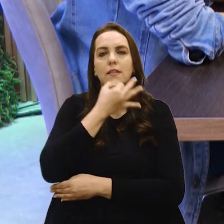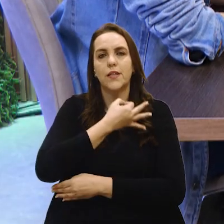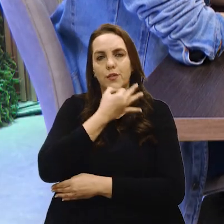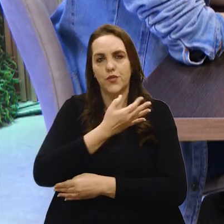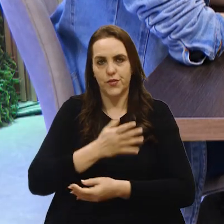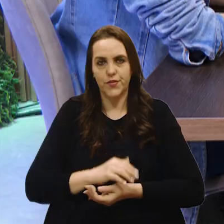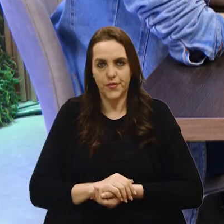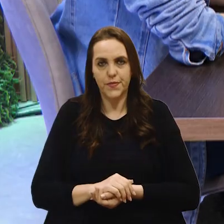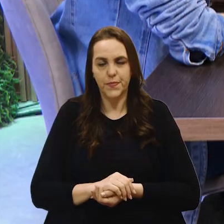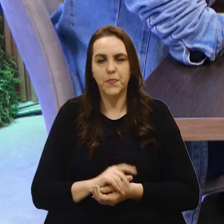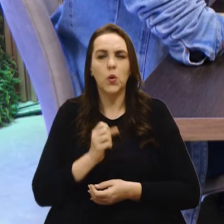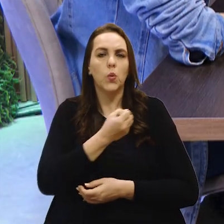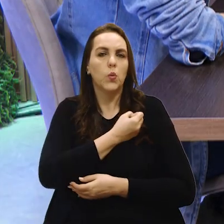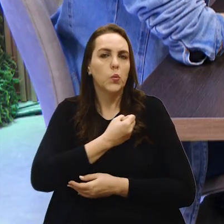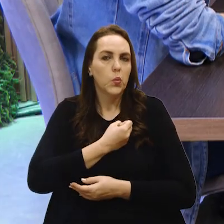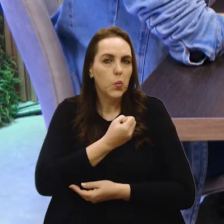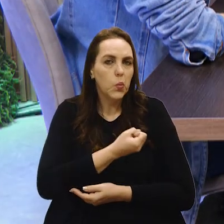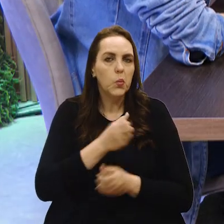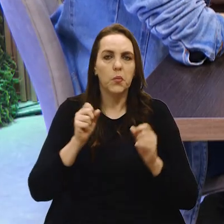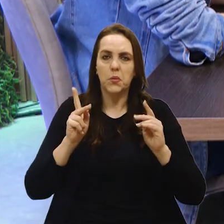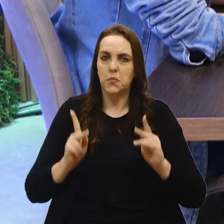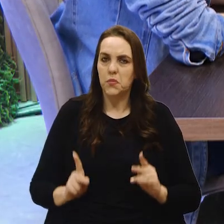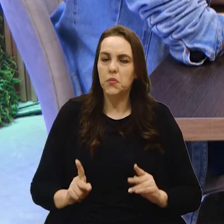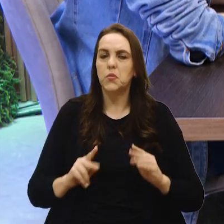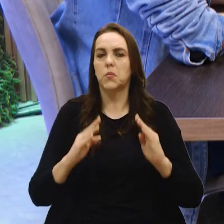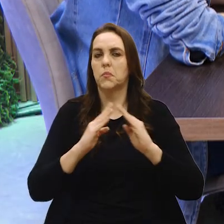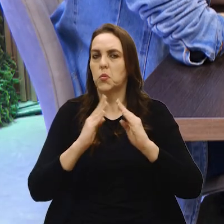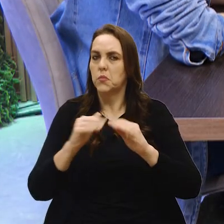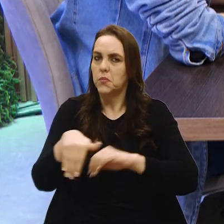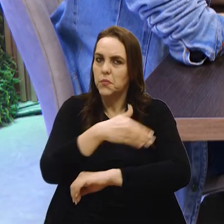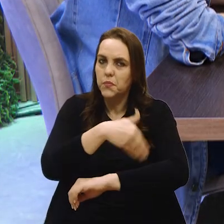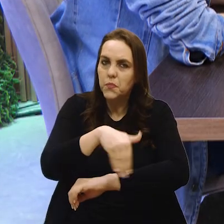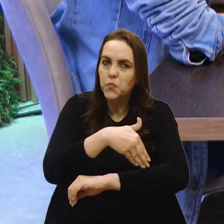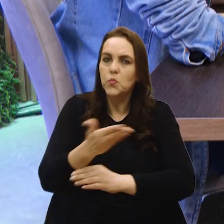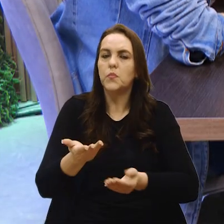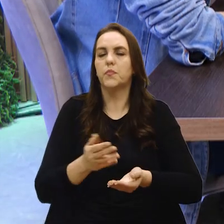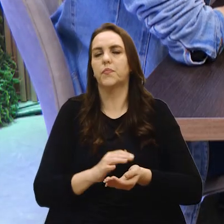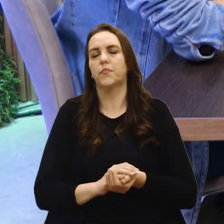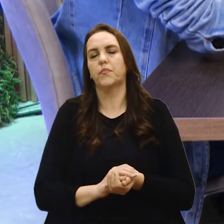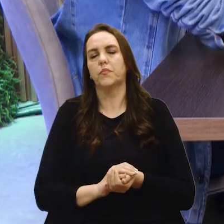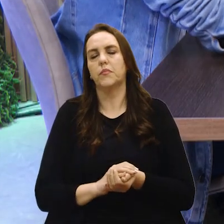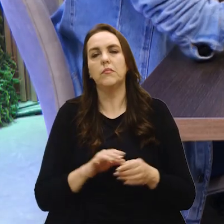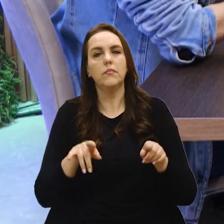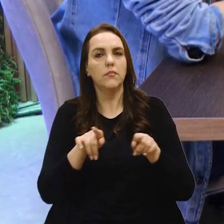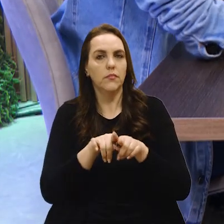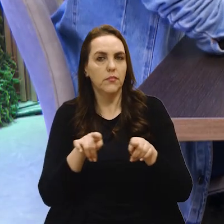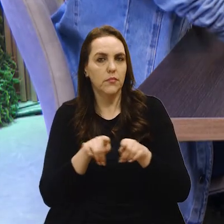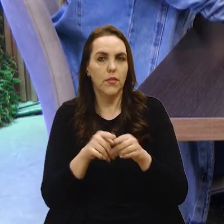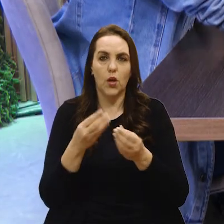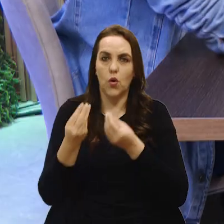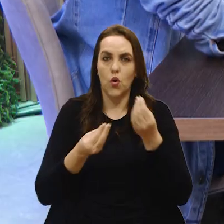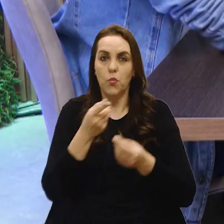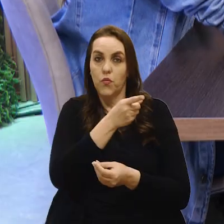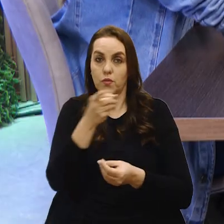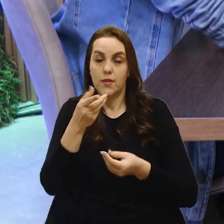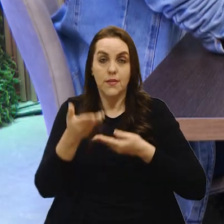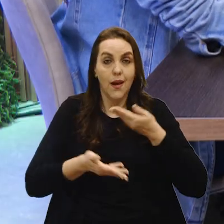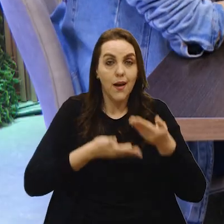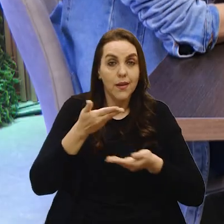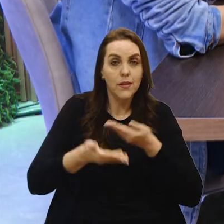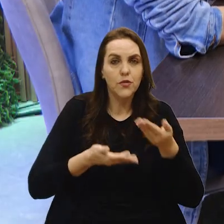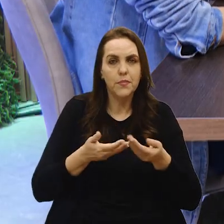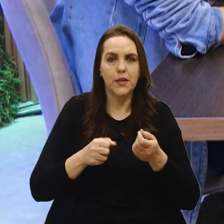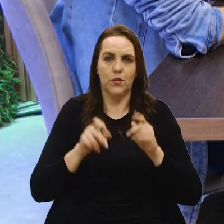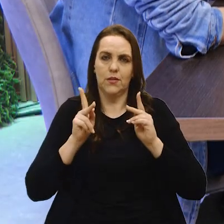de Caxias do Sul. Qual é o número de pessoas em situação de rua e também como vocês